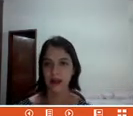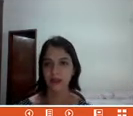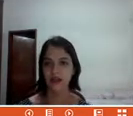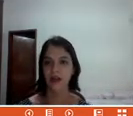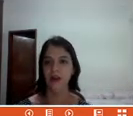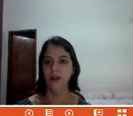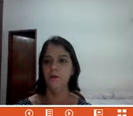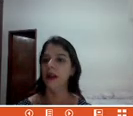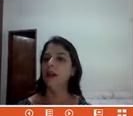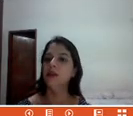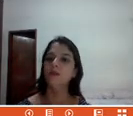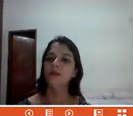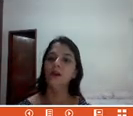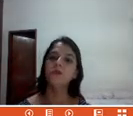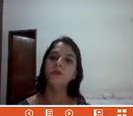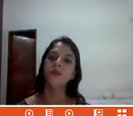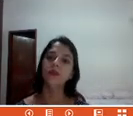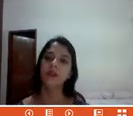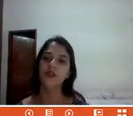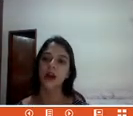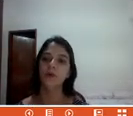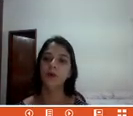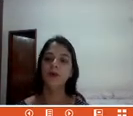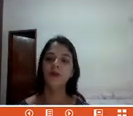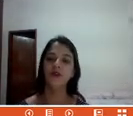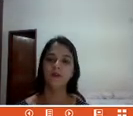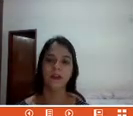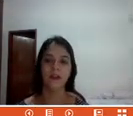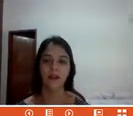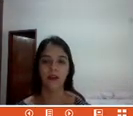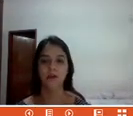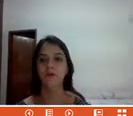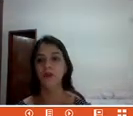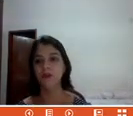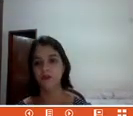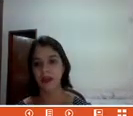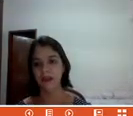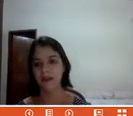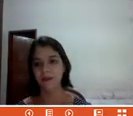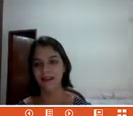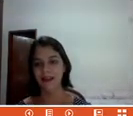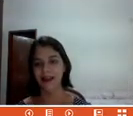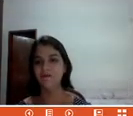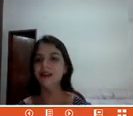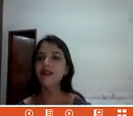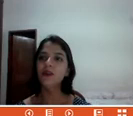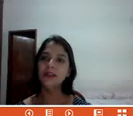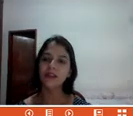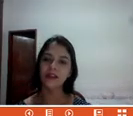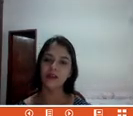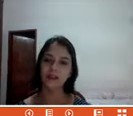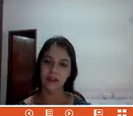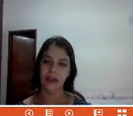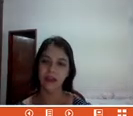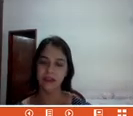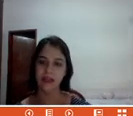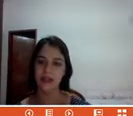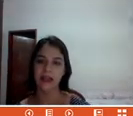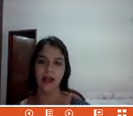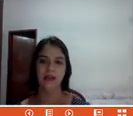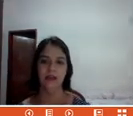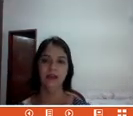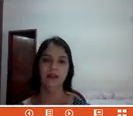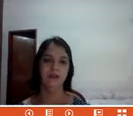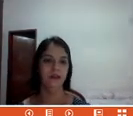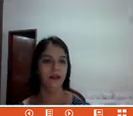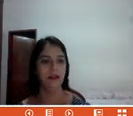nossa grade, para que não só os professores de apoio estivessem prontos para receber essa criança, mas todas as outras crianças da